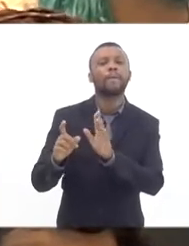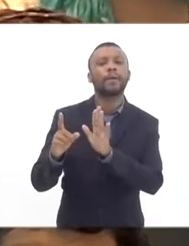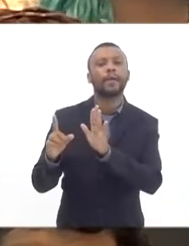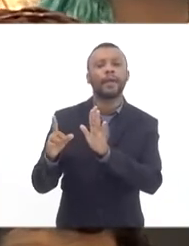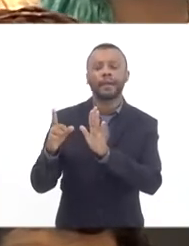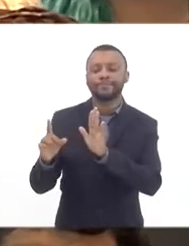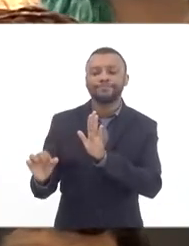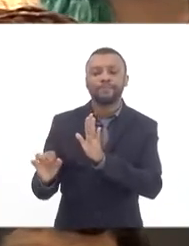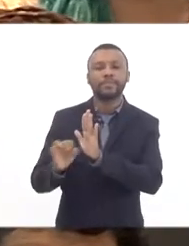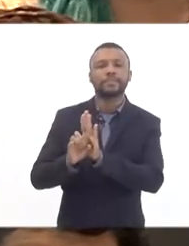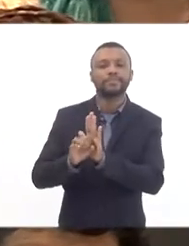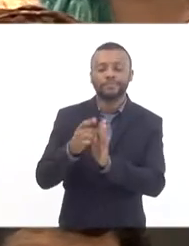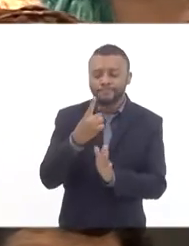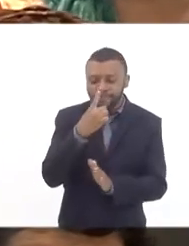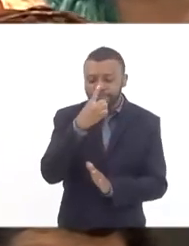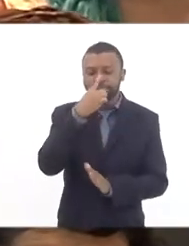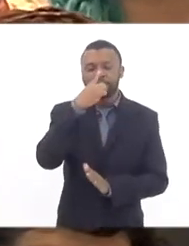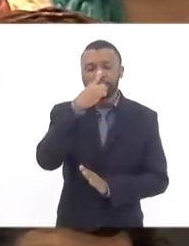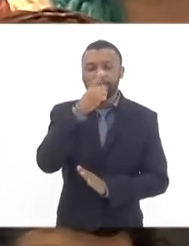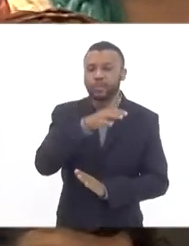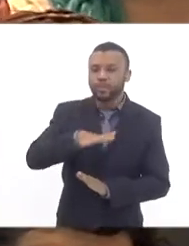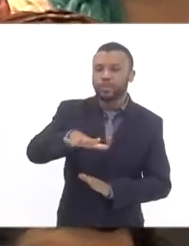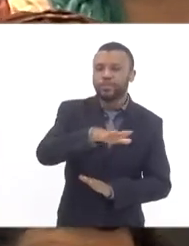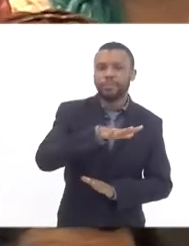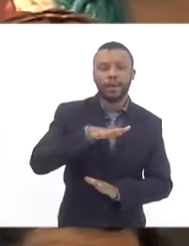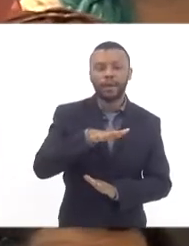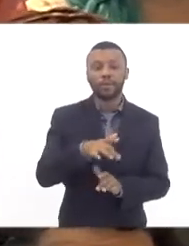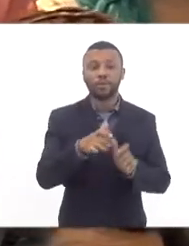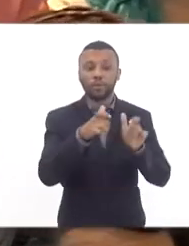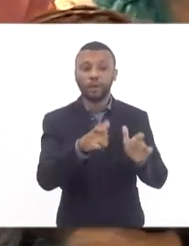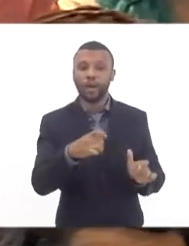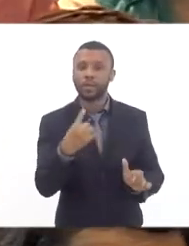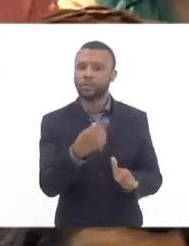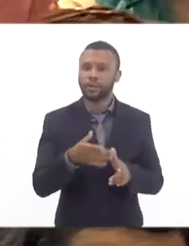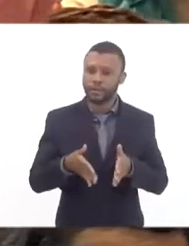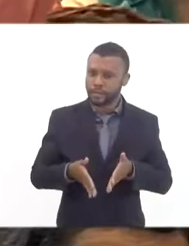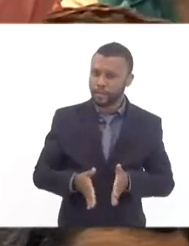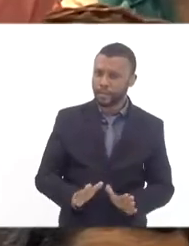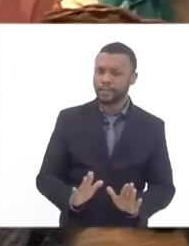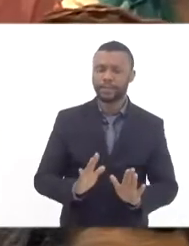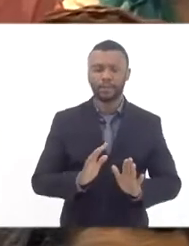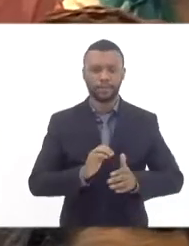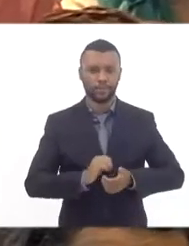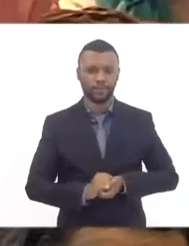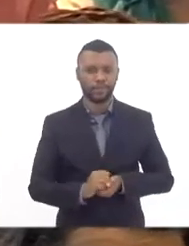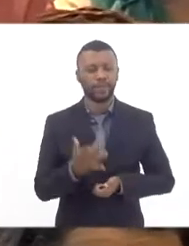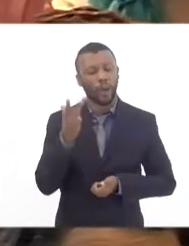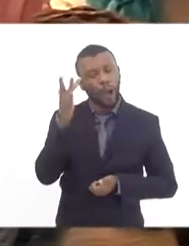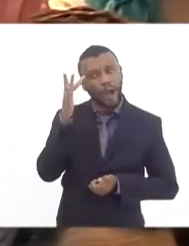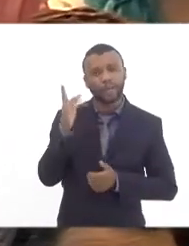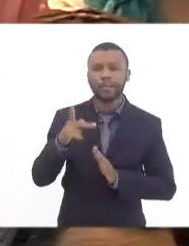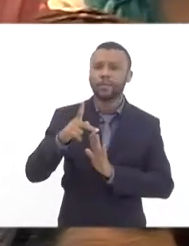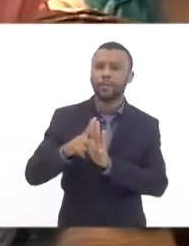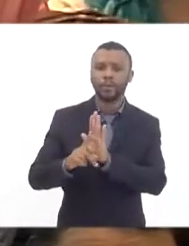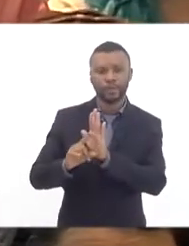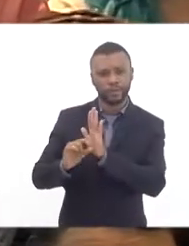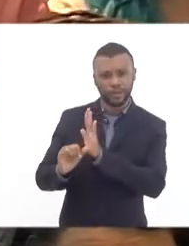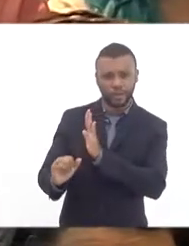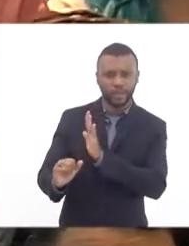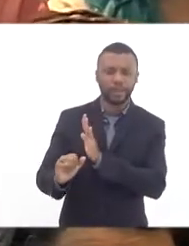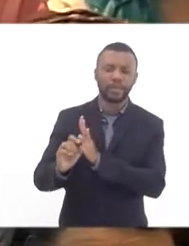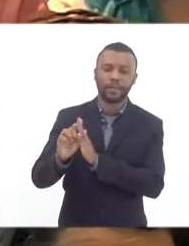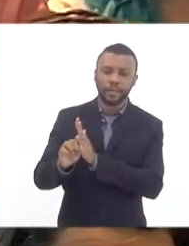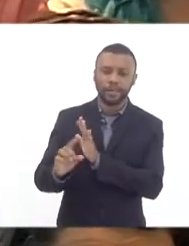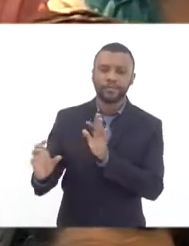nossa com o espaço, né, de onde a gente veio. E eu acho que esse projeto de lei vem muito também